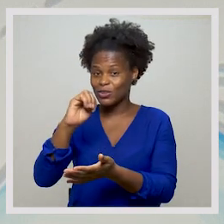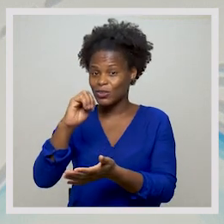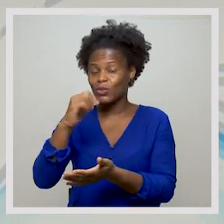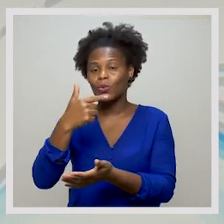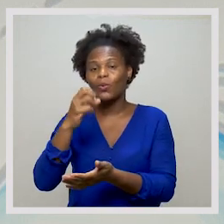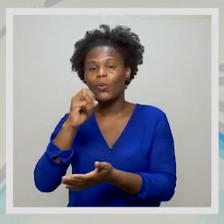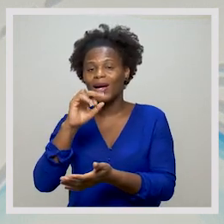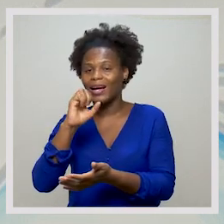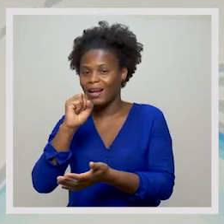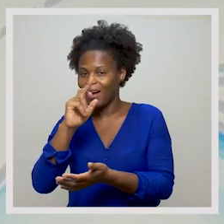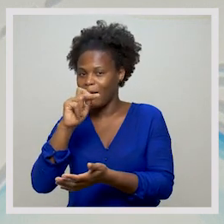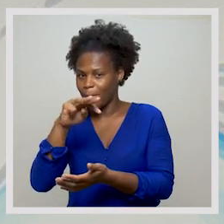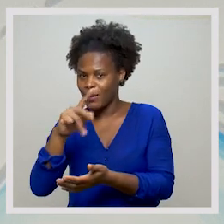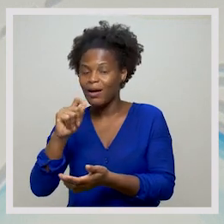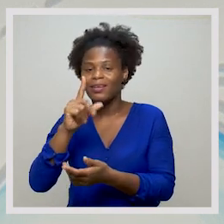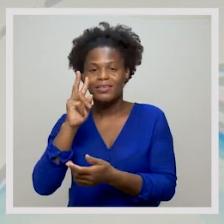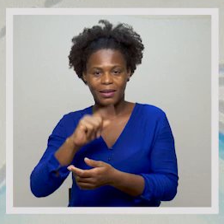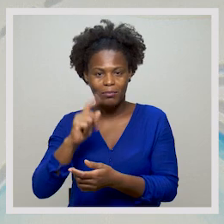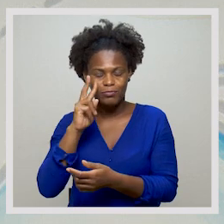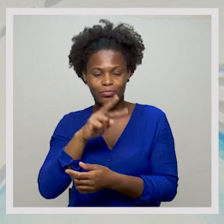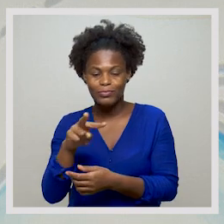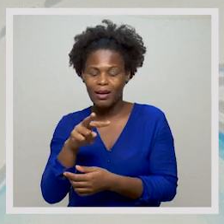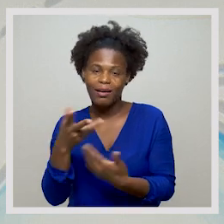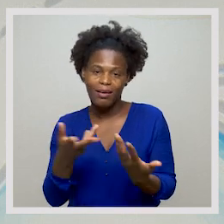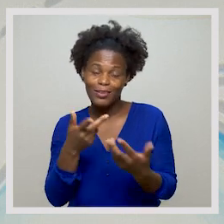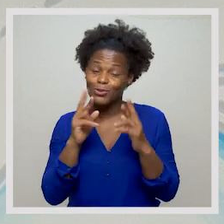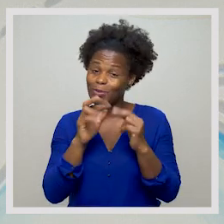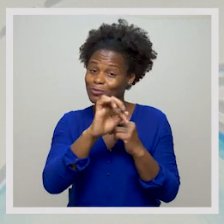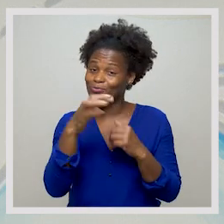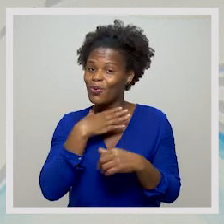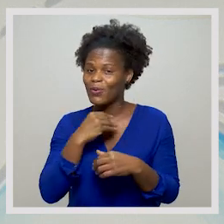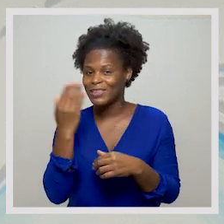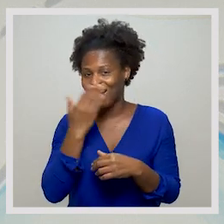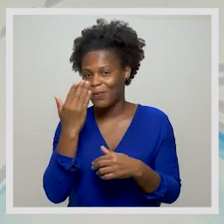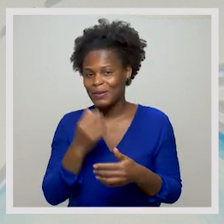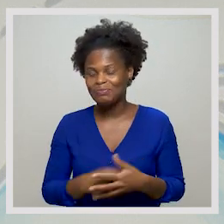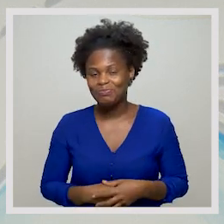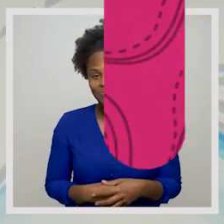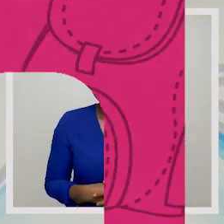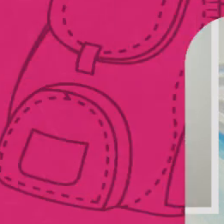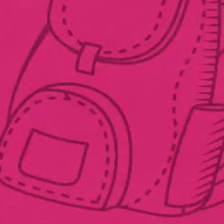classe e assim consolidamos esse conteúdo. Espero que tenham gostado da aula.